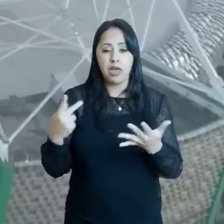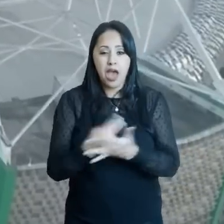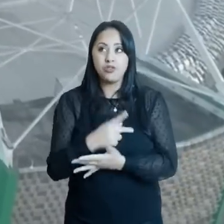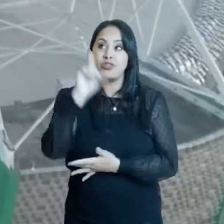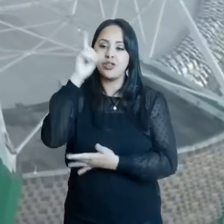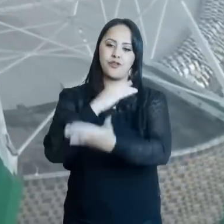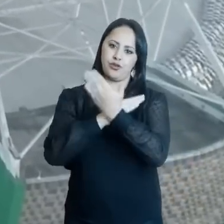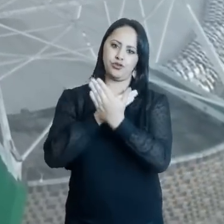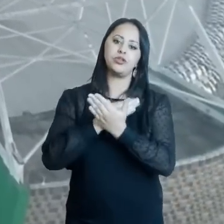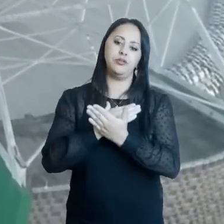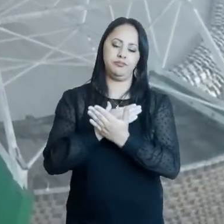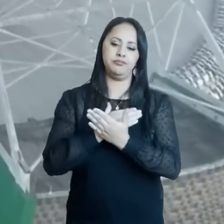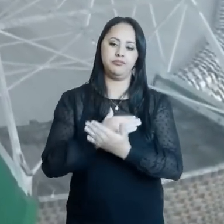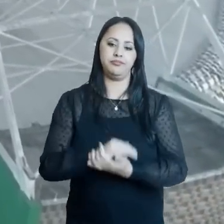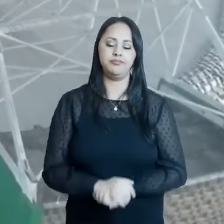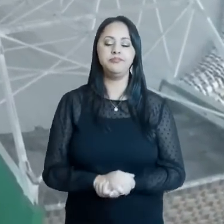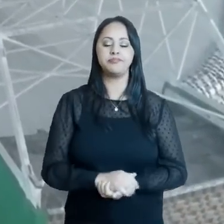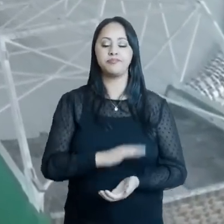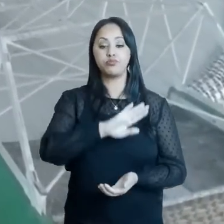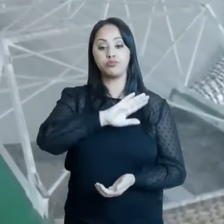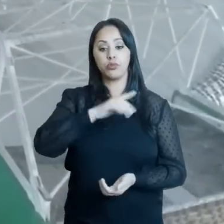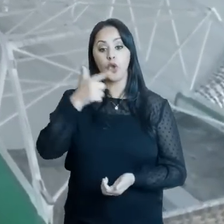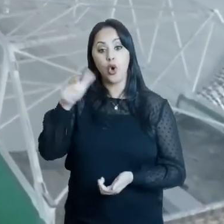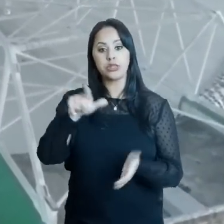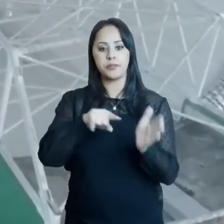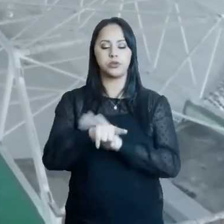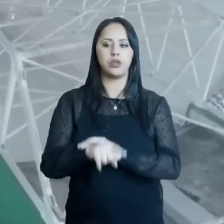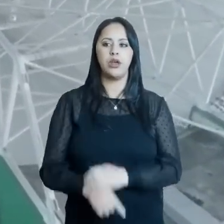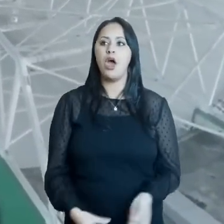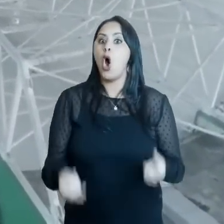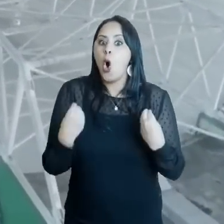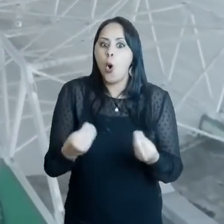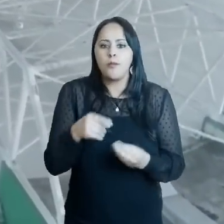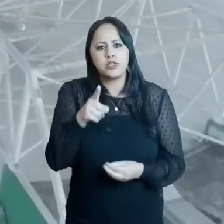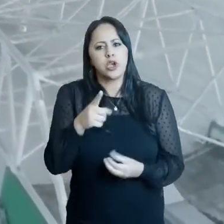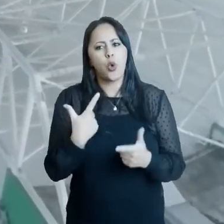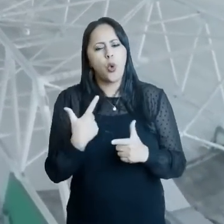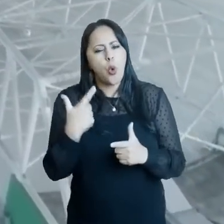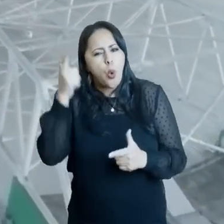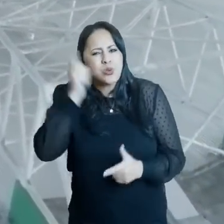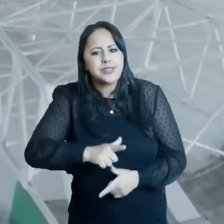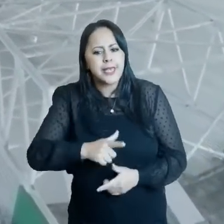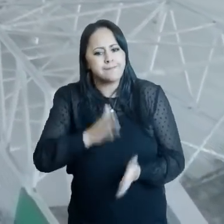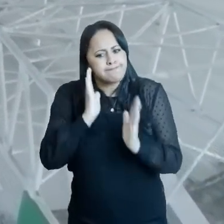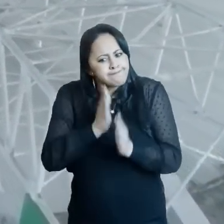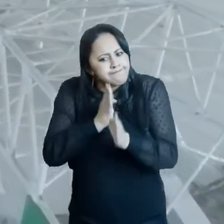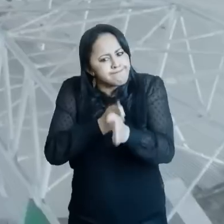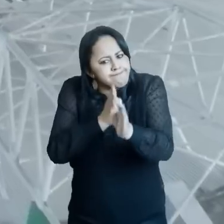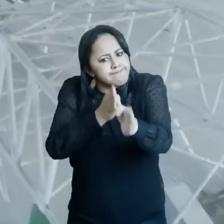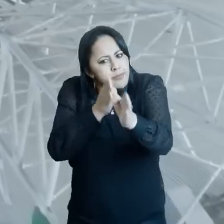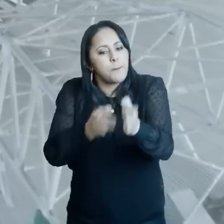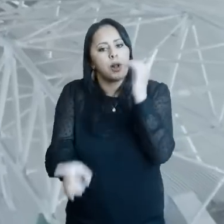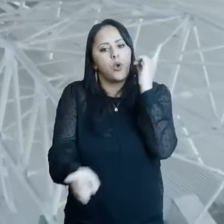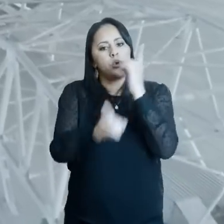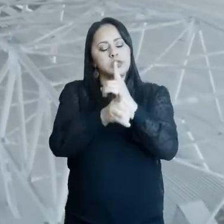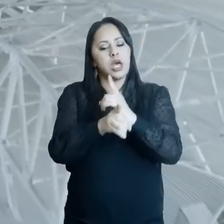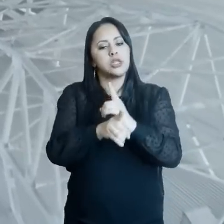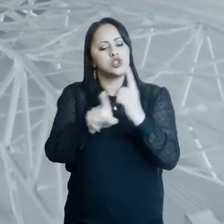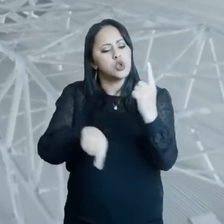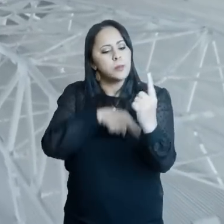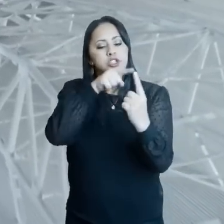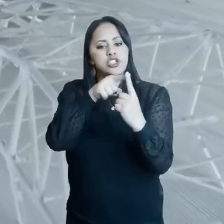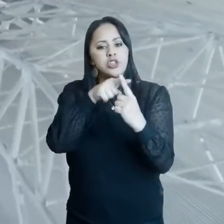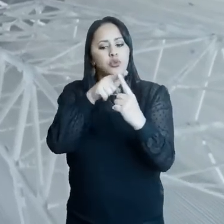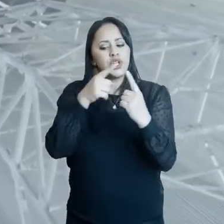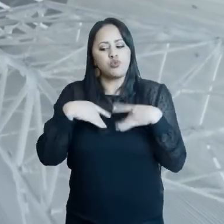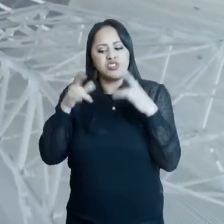faz. Vânia Silva, como você consegue ter disciplina para conseguir seus objetivos sem desistir e se